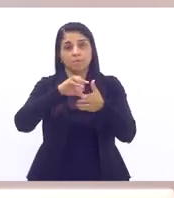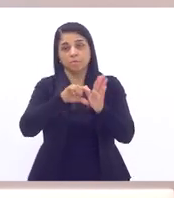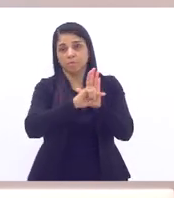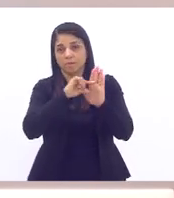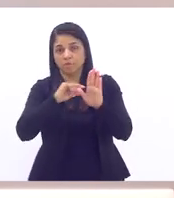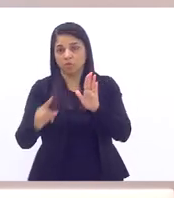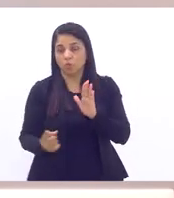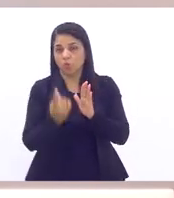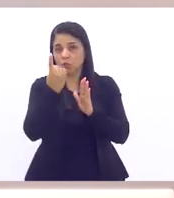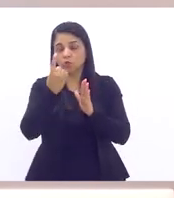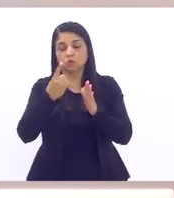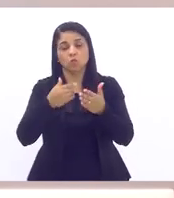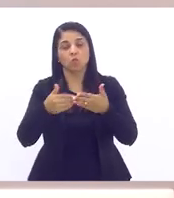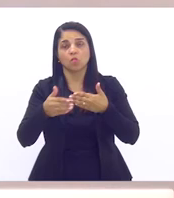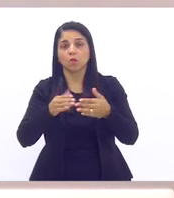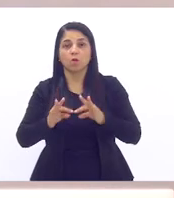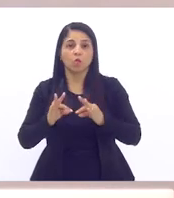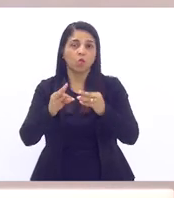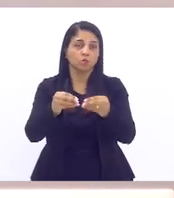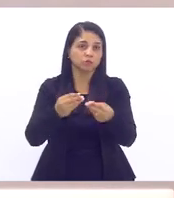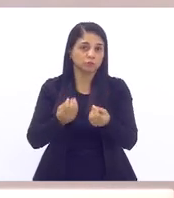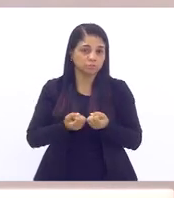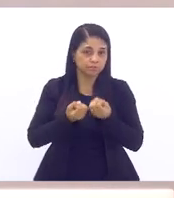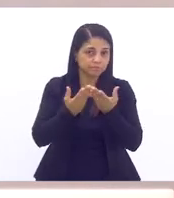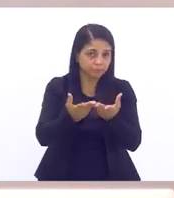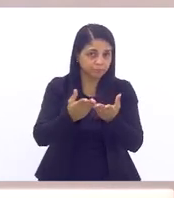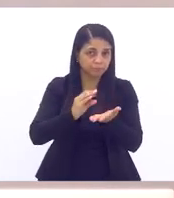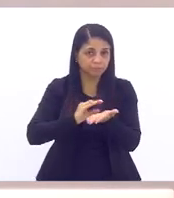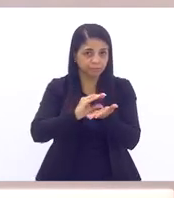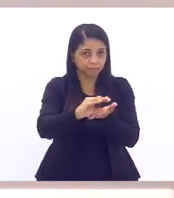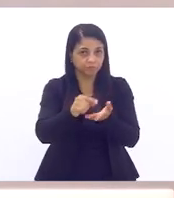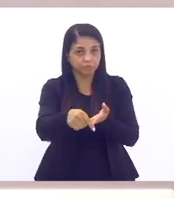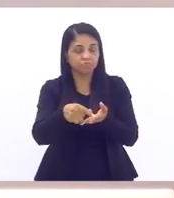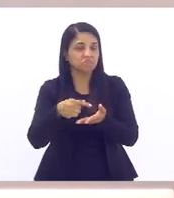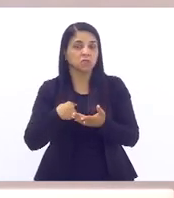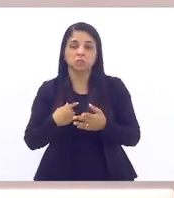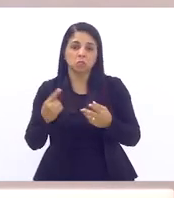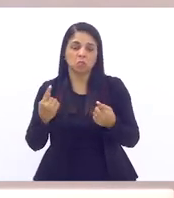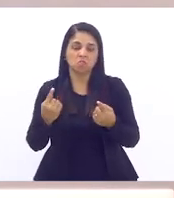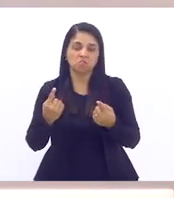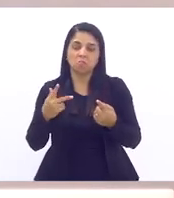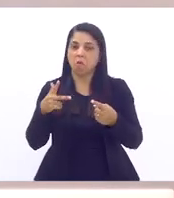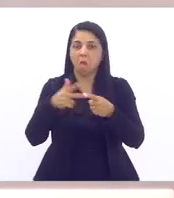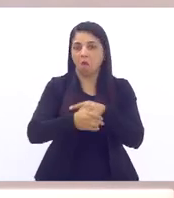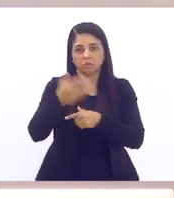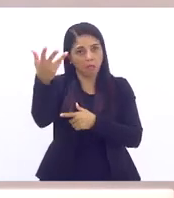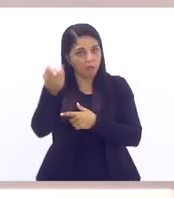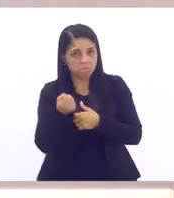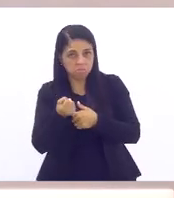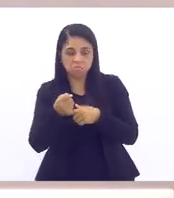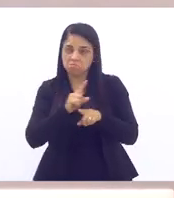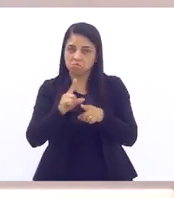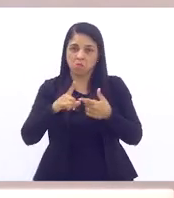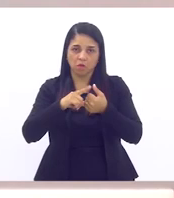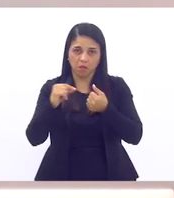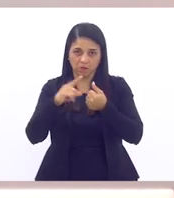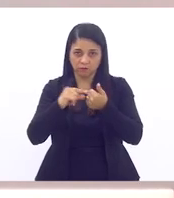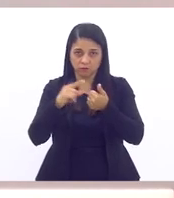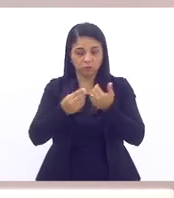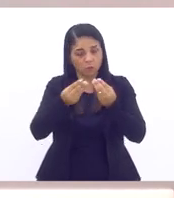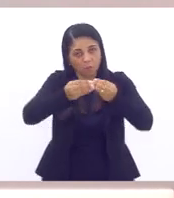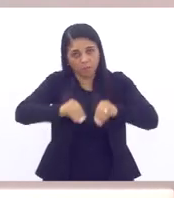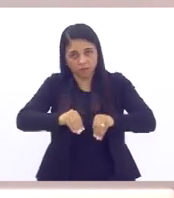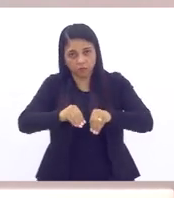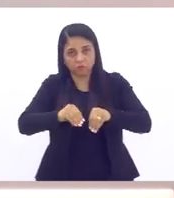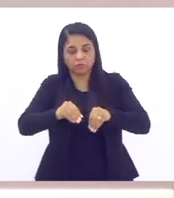qualquer outro benefício Previdenciário ou especial não impede da pensão especial de que trata o presente artigo bem como não prejudicará